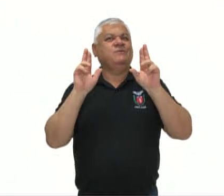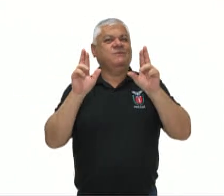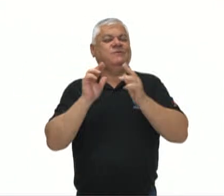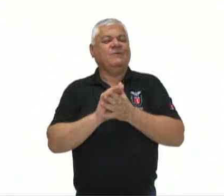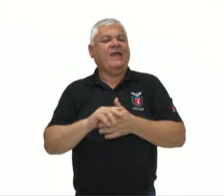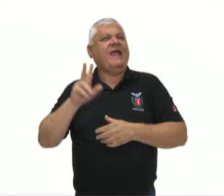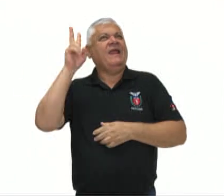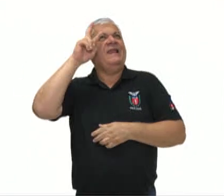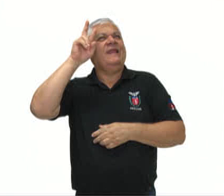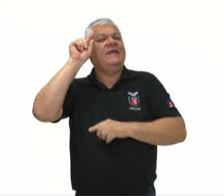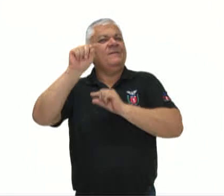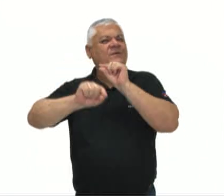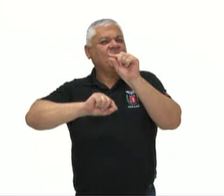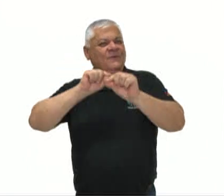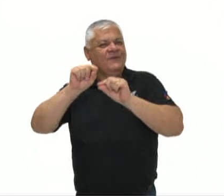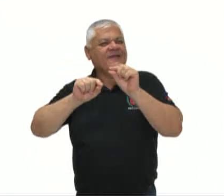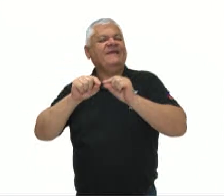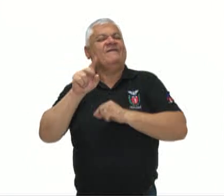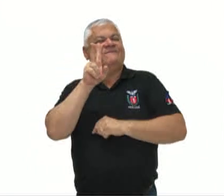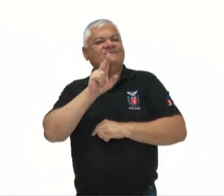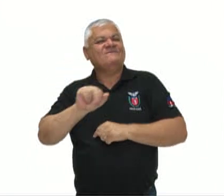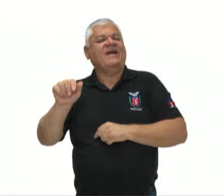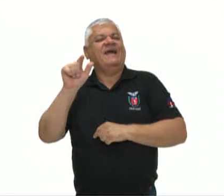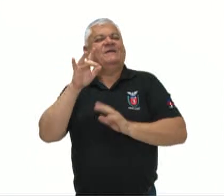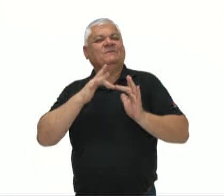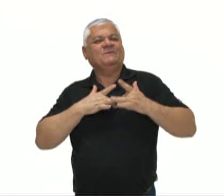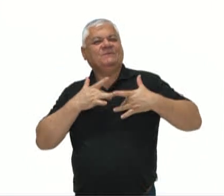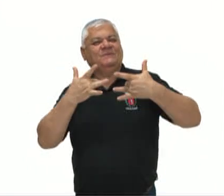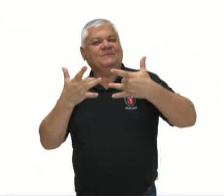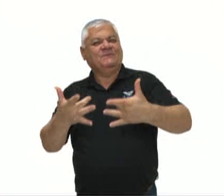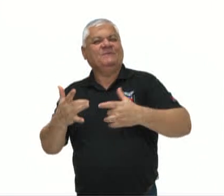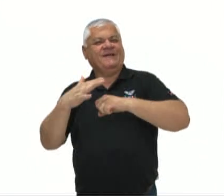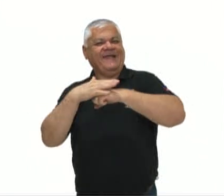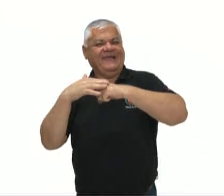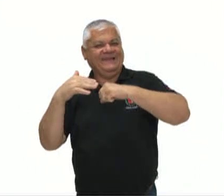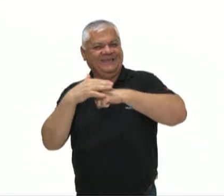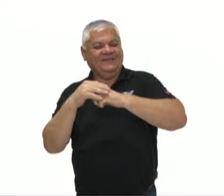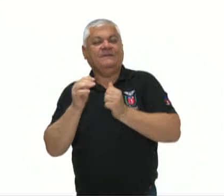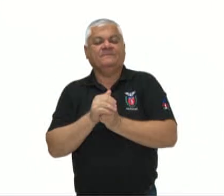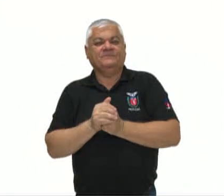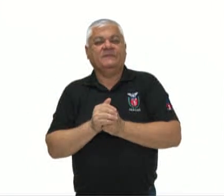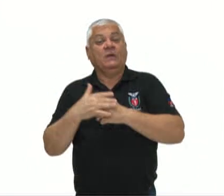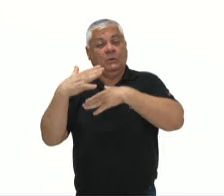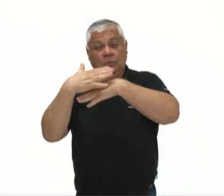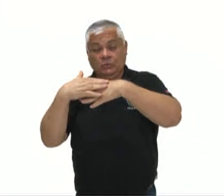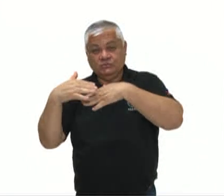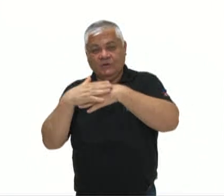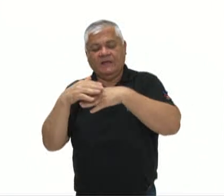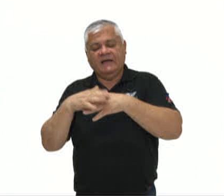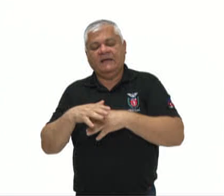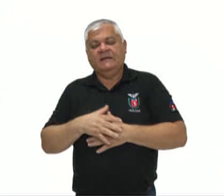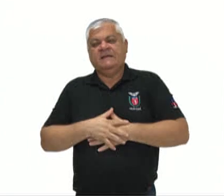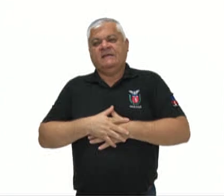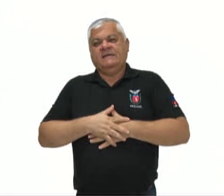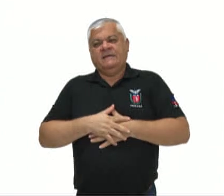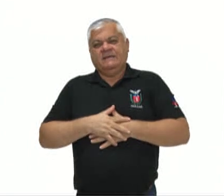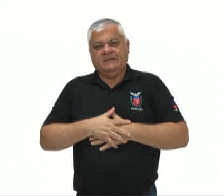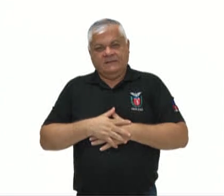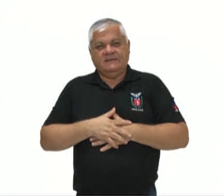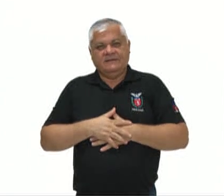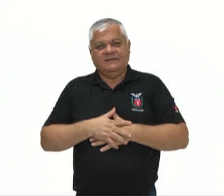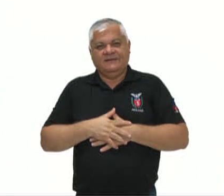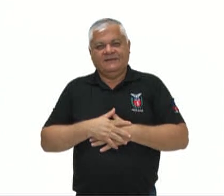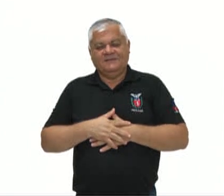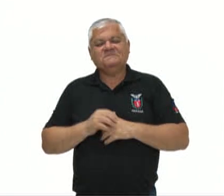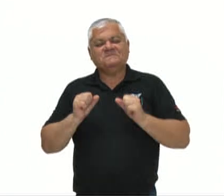Recordou seus cuidados infinitos, sua dedicação, seu carinho. E consolada, murmurou, afinal, também